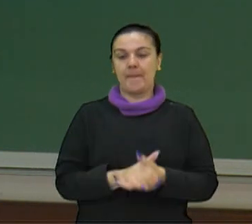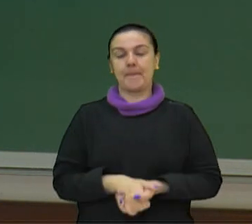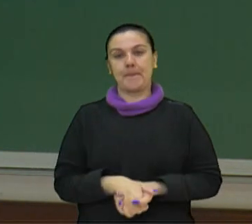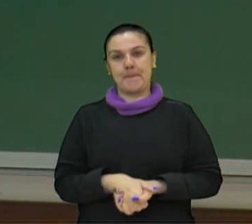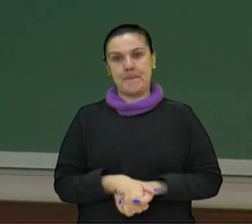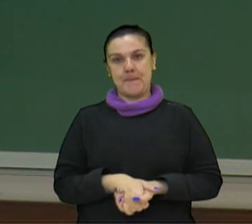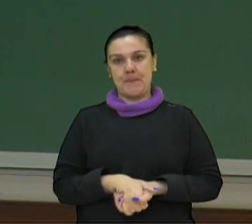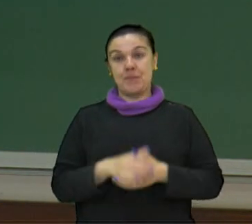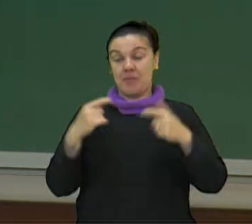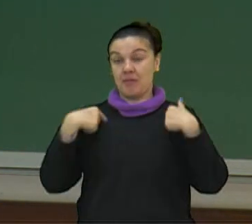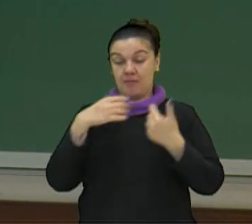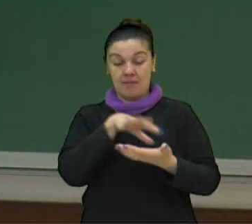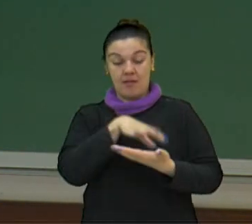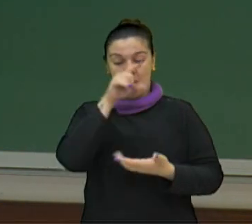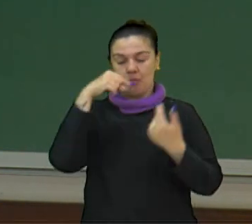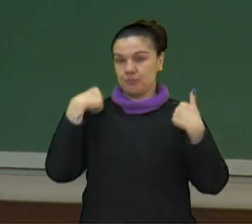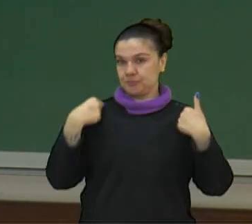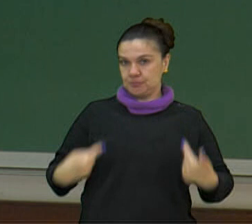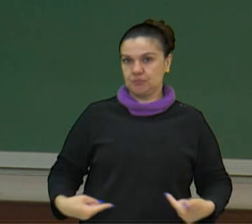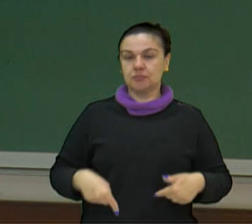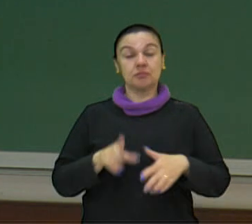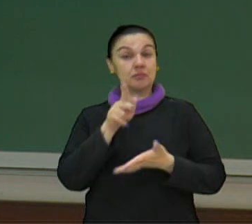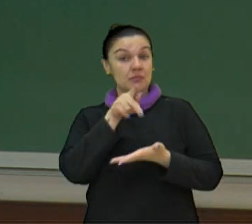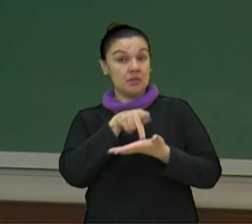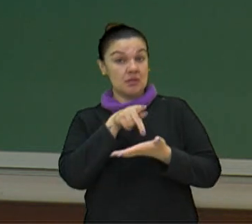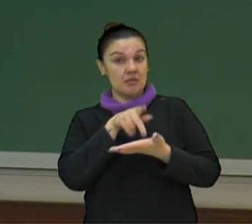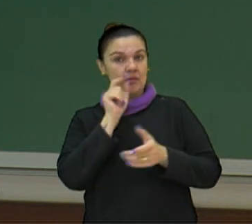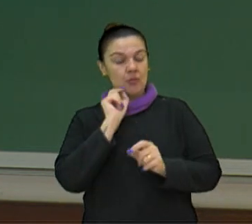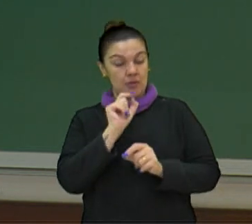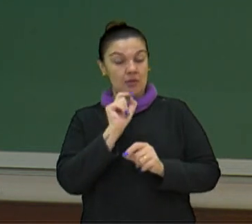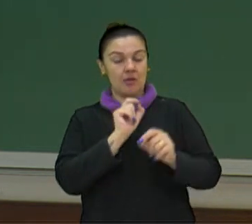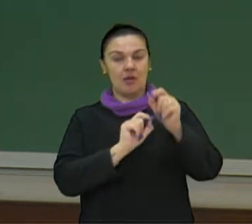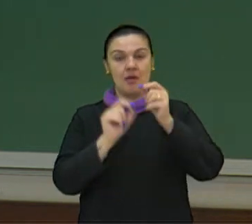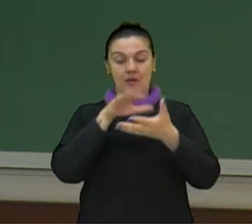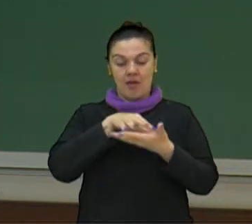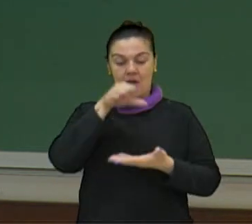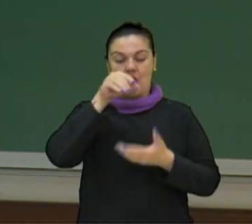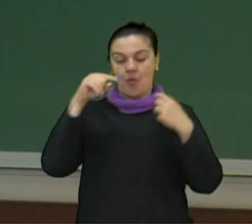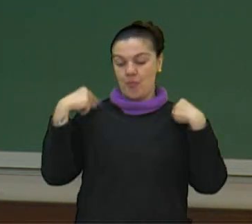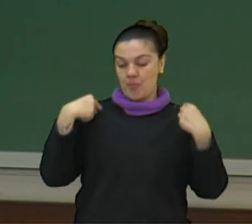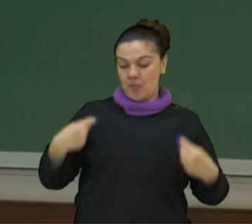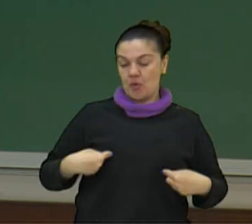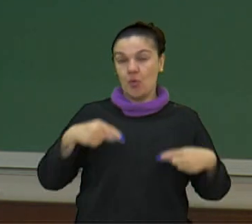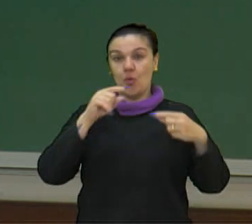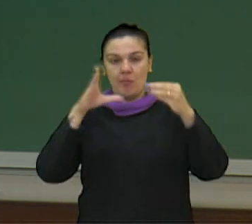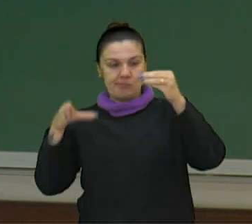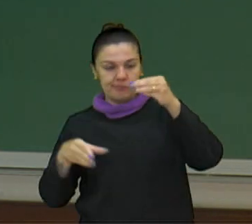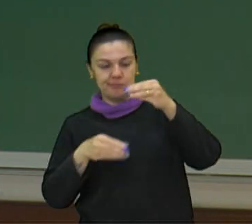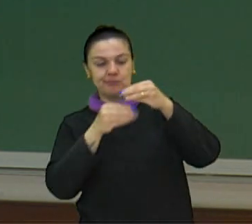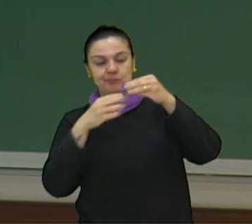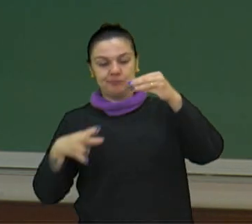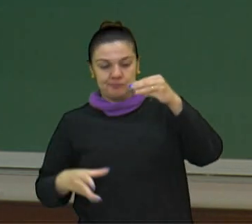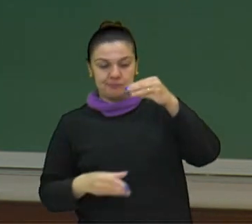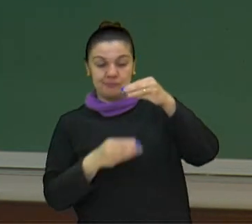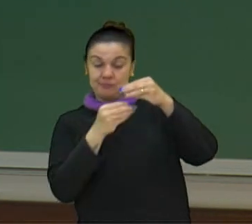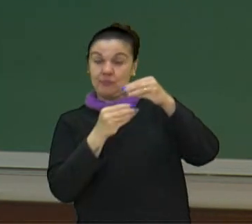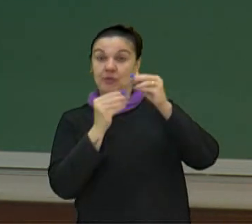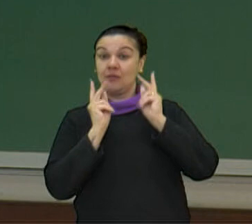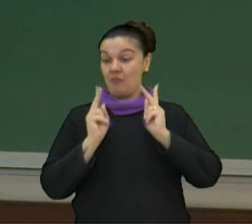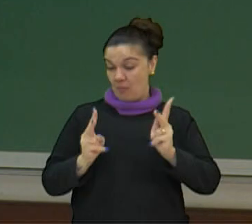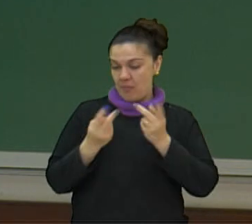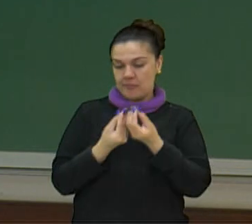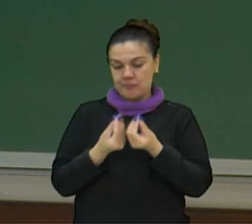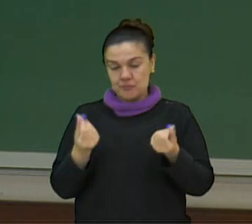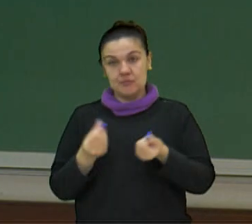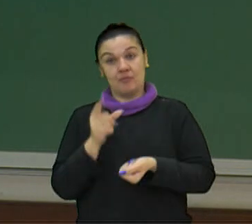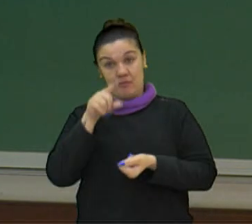entre alma e corpo. Na verdade, alma e corpo são dois atributos distintos de uma mesma